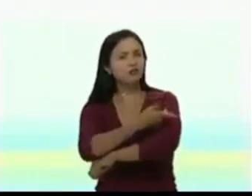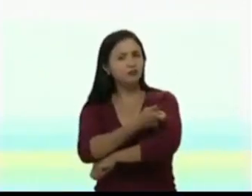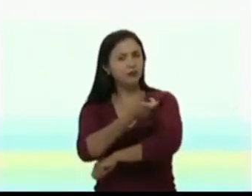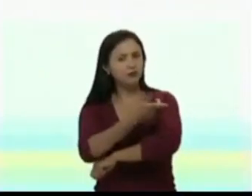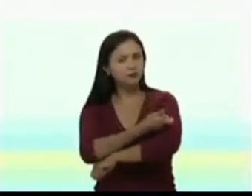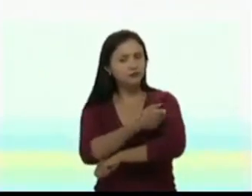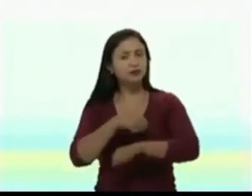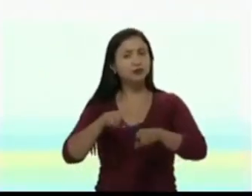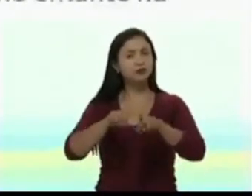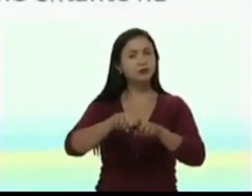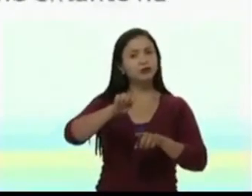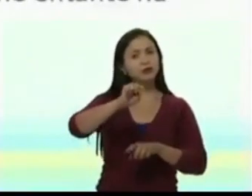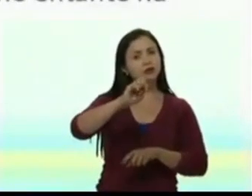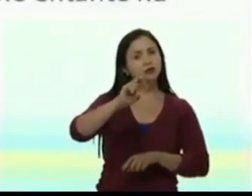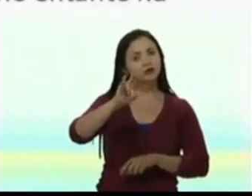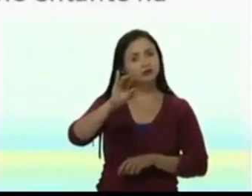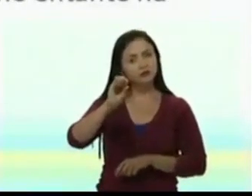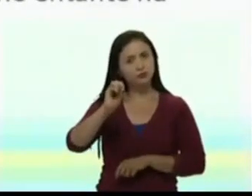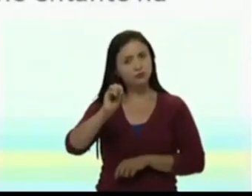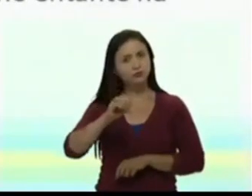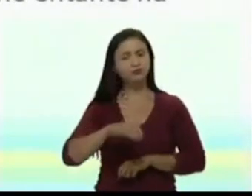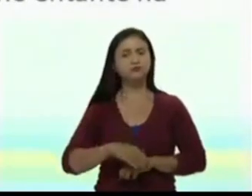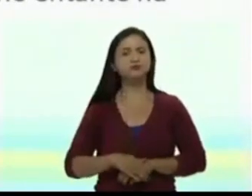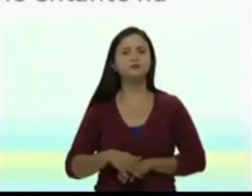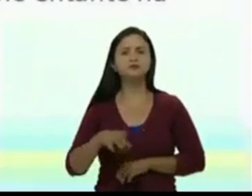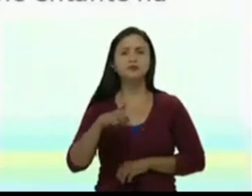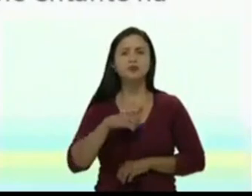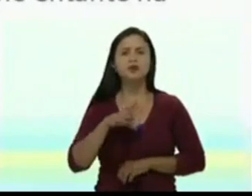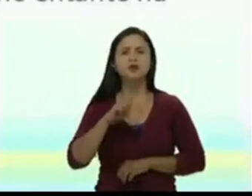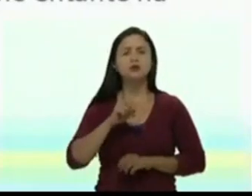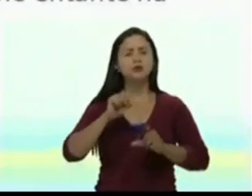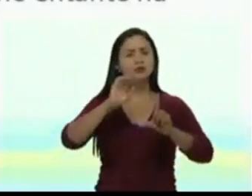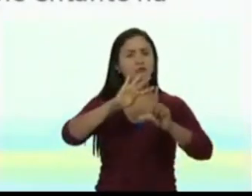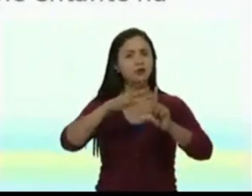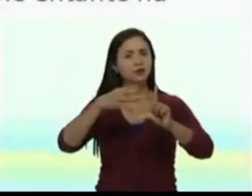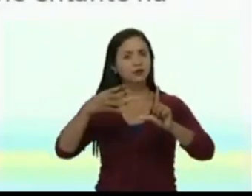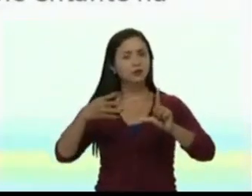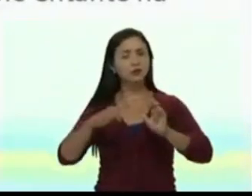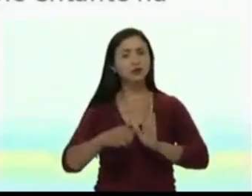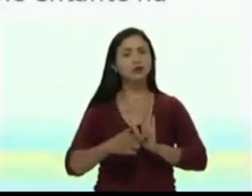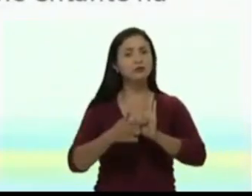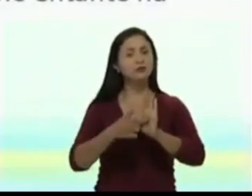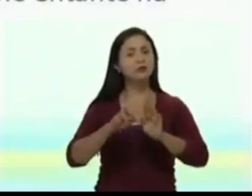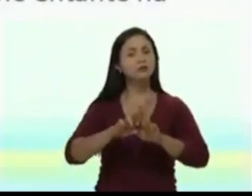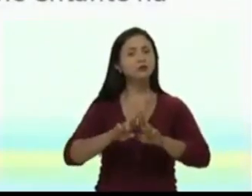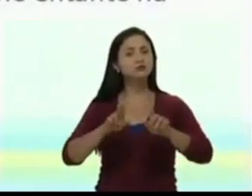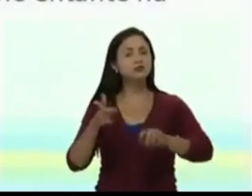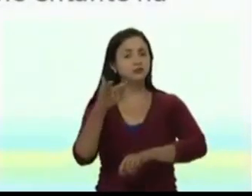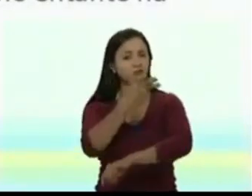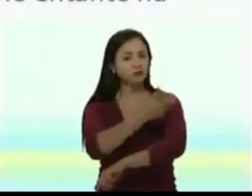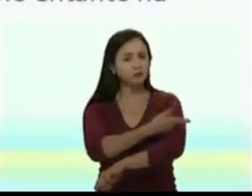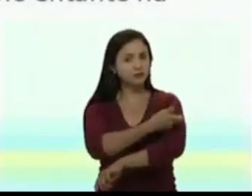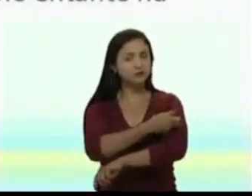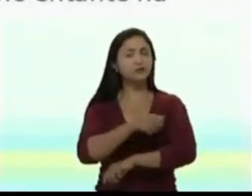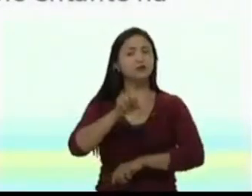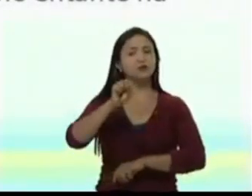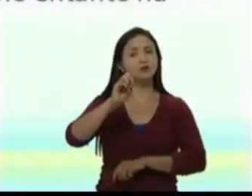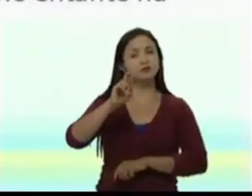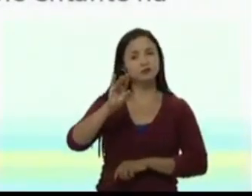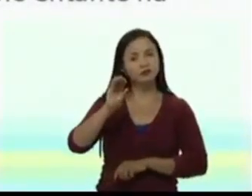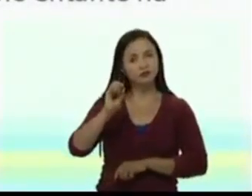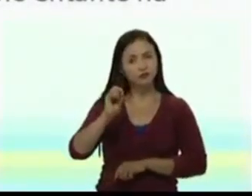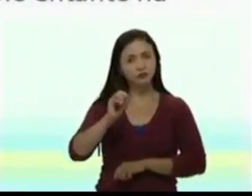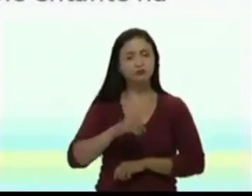soros imunológicos. Temos aqui então uma tabela que apresenta as diferenças entre vacina e soro. A